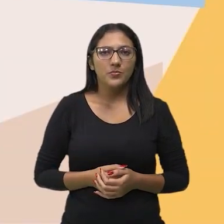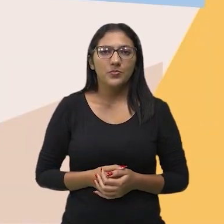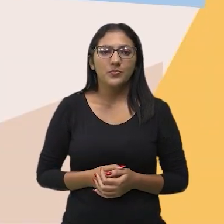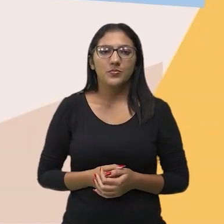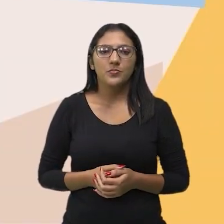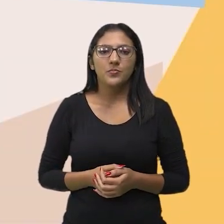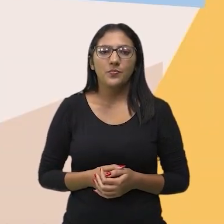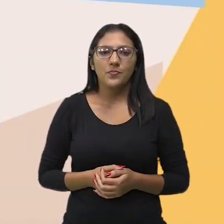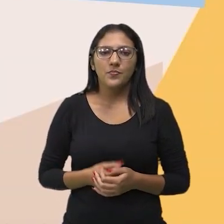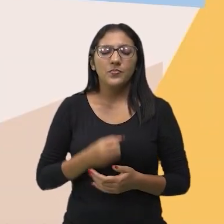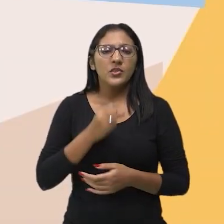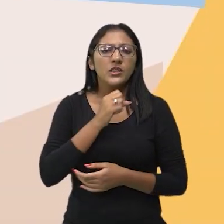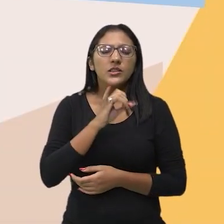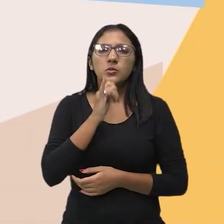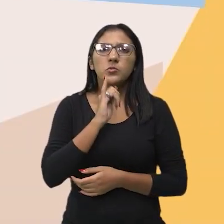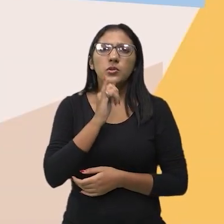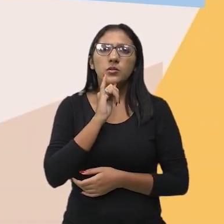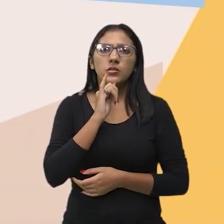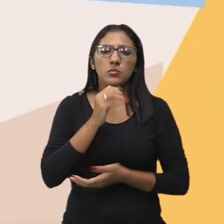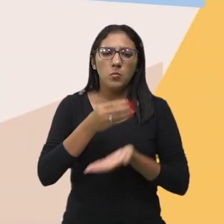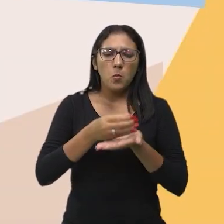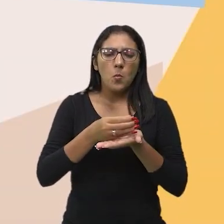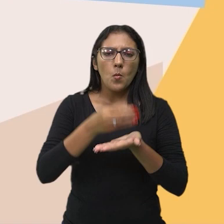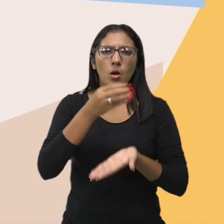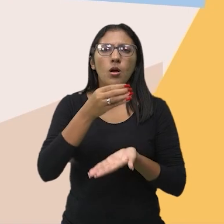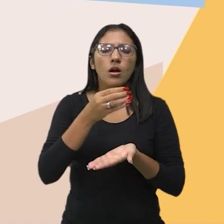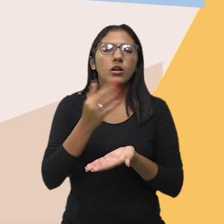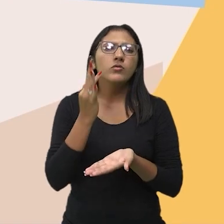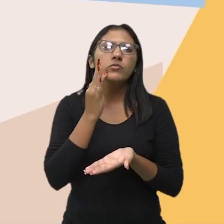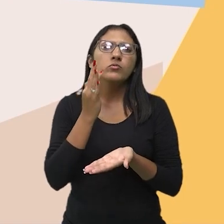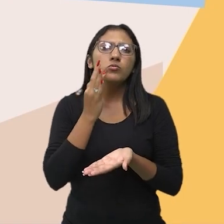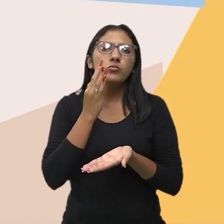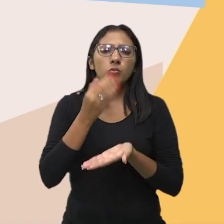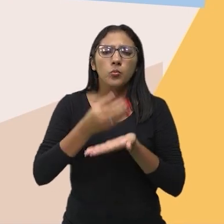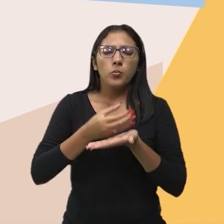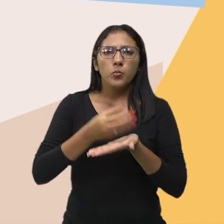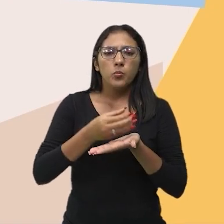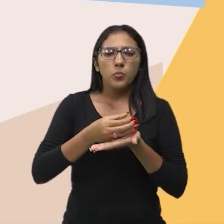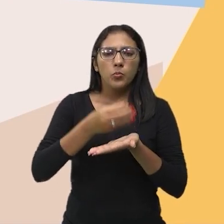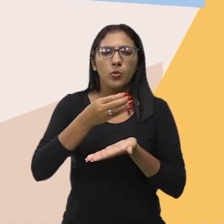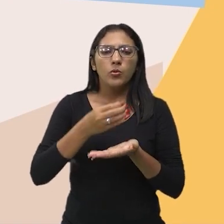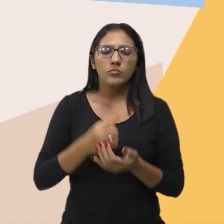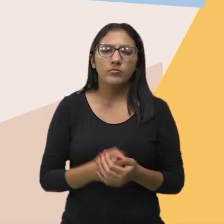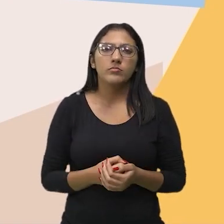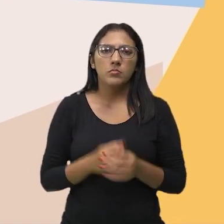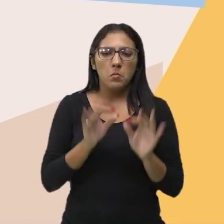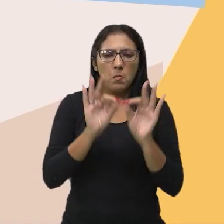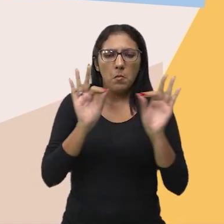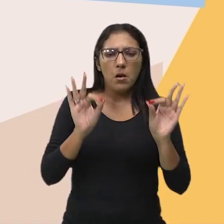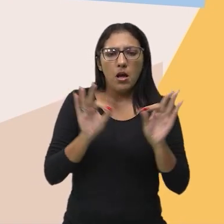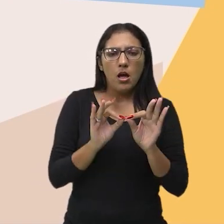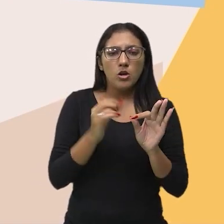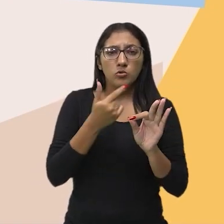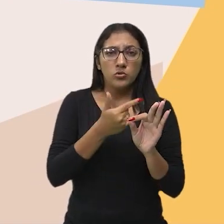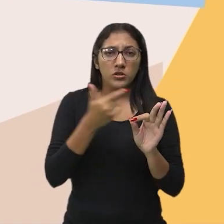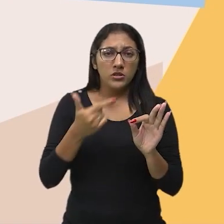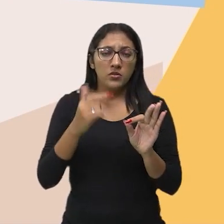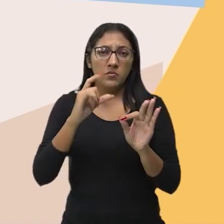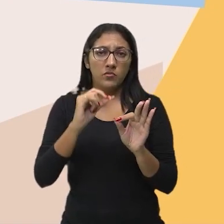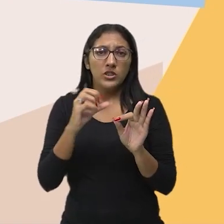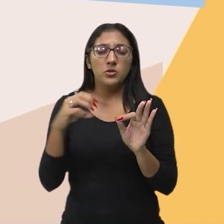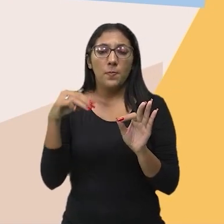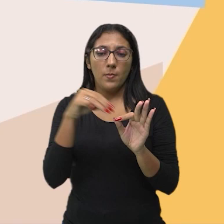Se medirmos uma lata de suco, encontraremos aproximadamente 220 milímetros de comprimento da